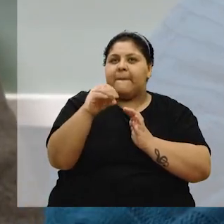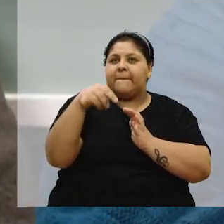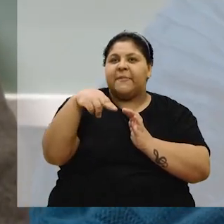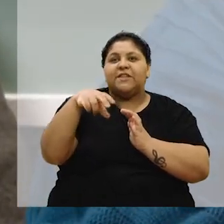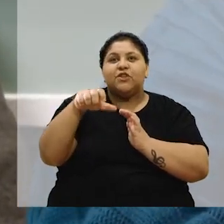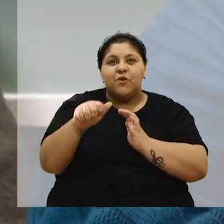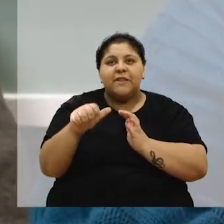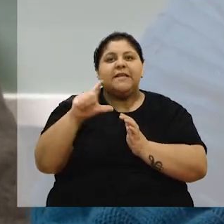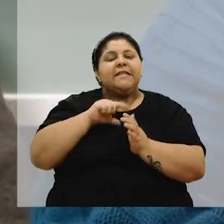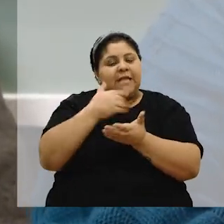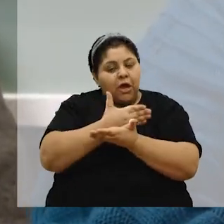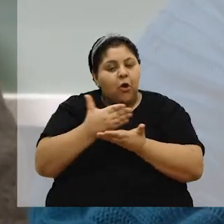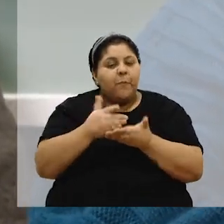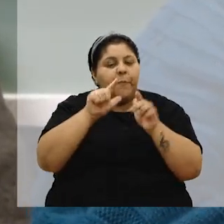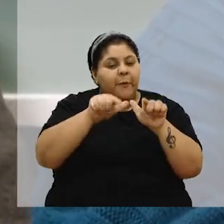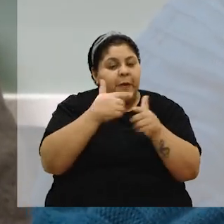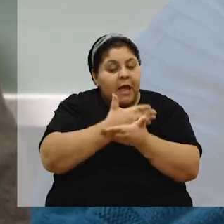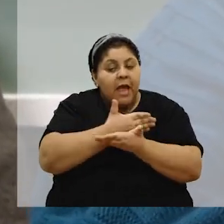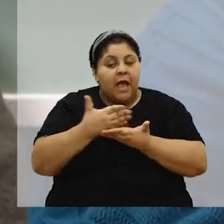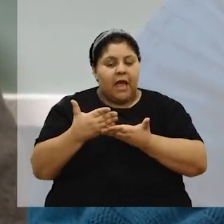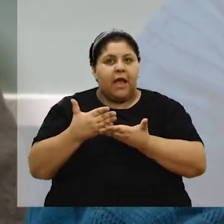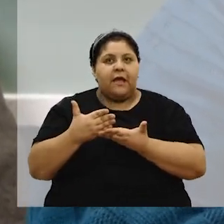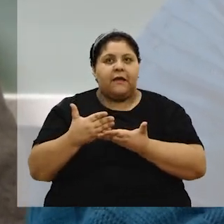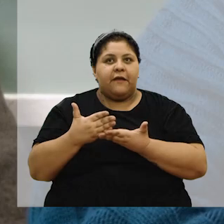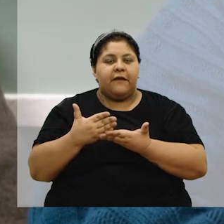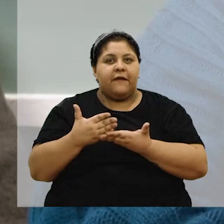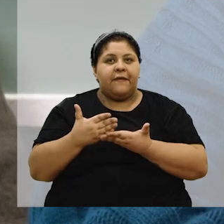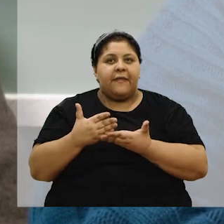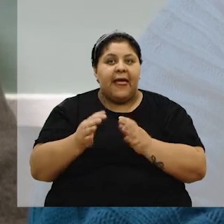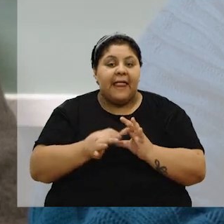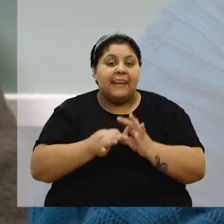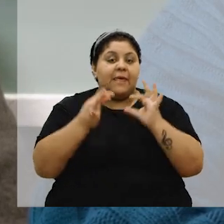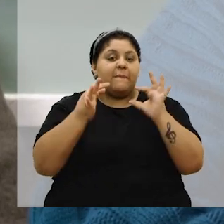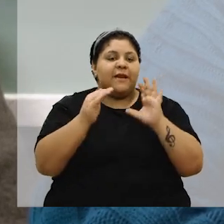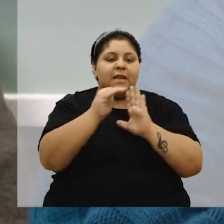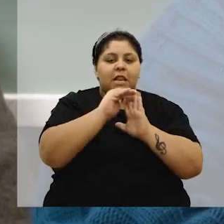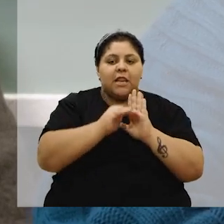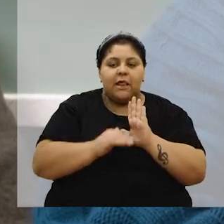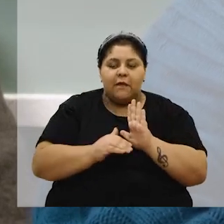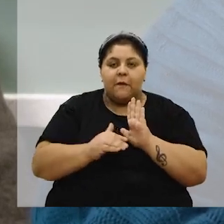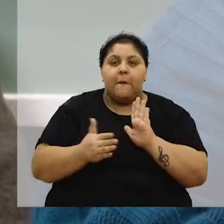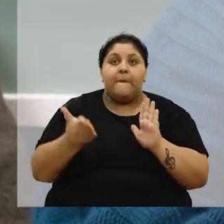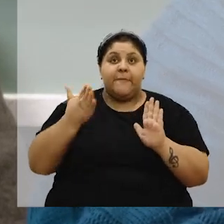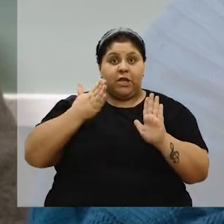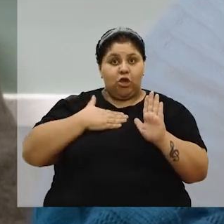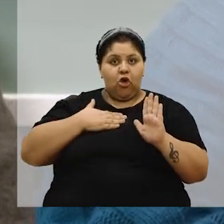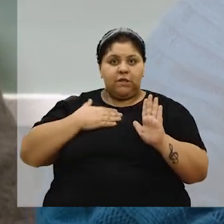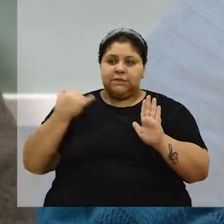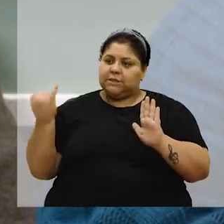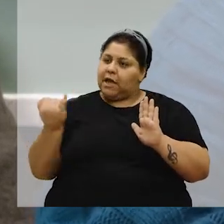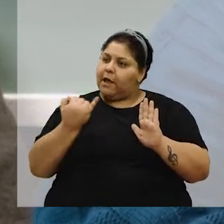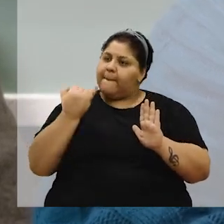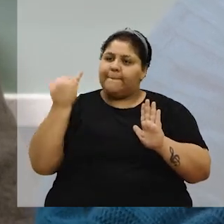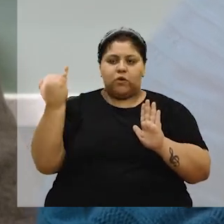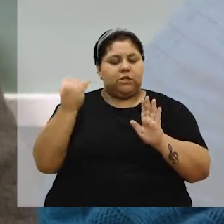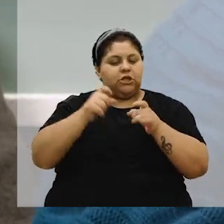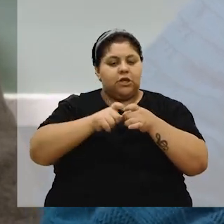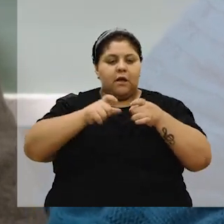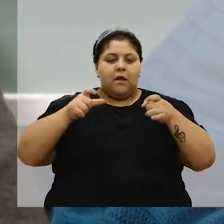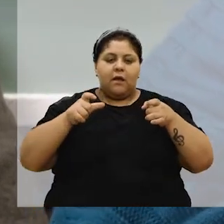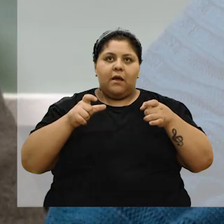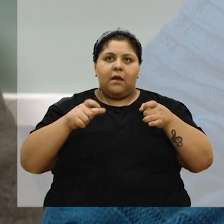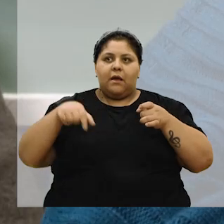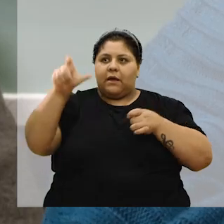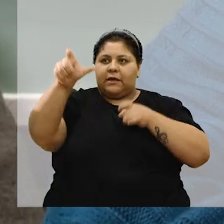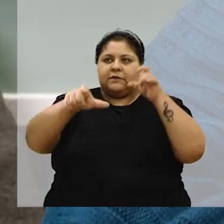a gente tem que começar de algum lugar, né? E a abertura que o programa dá pra gente é muito importante, é muito maior do que,